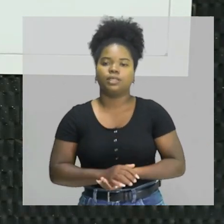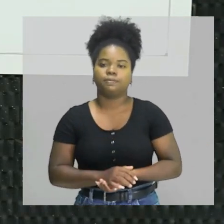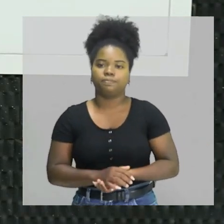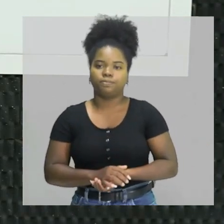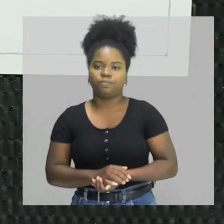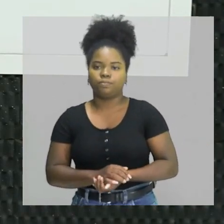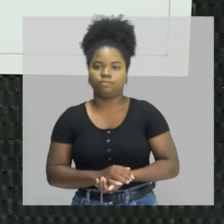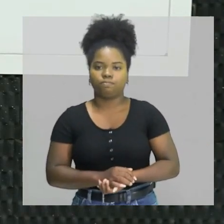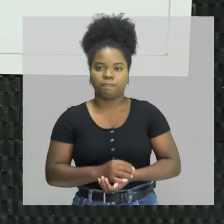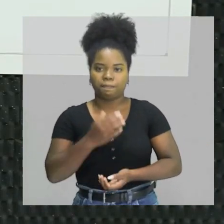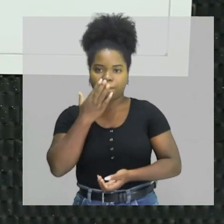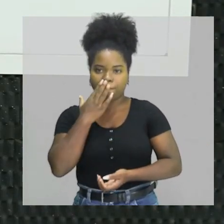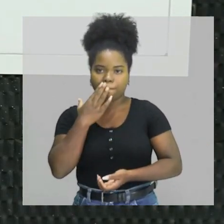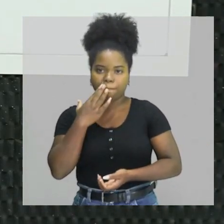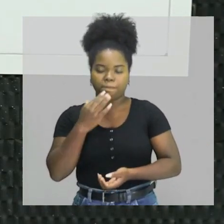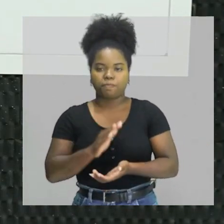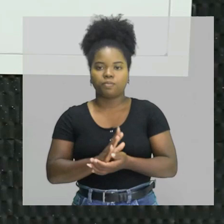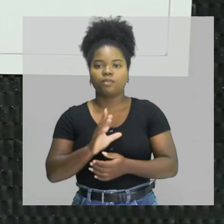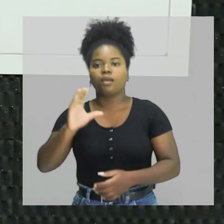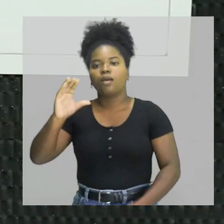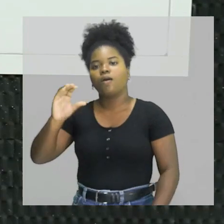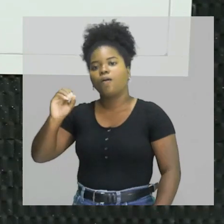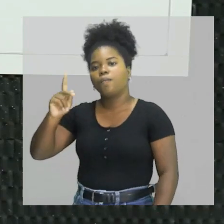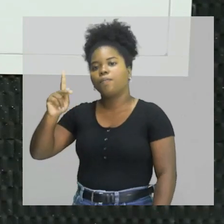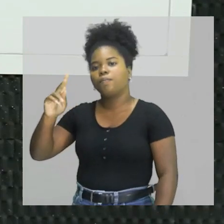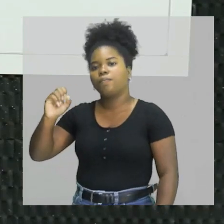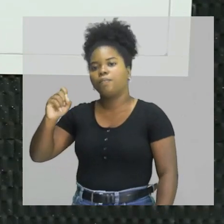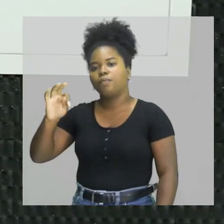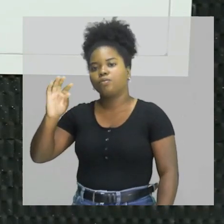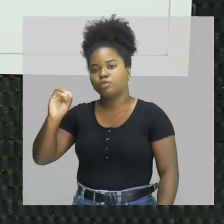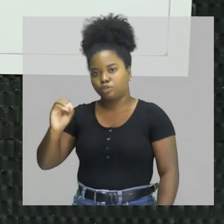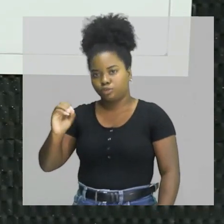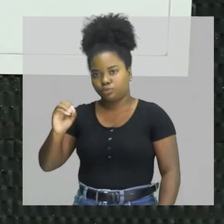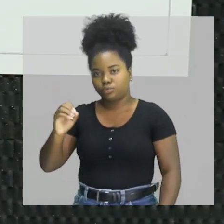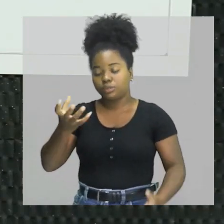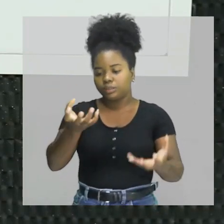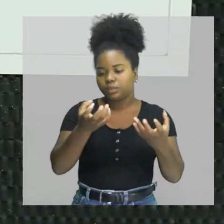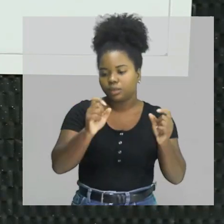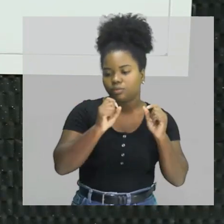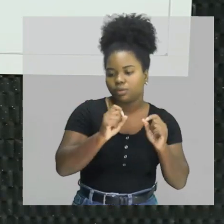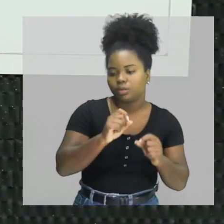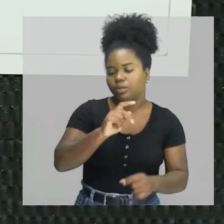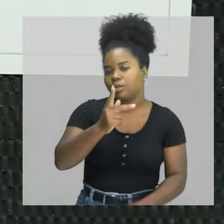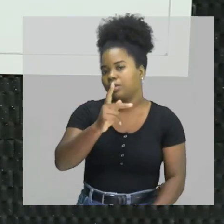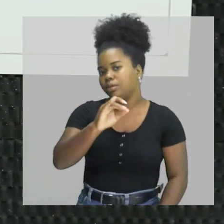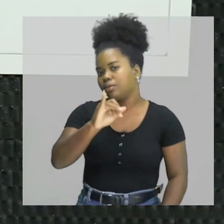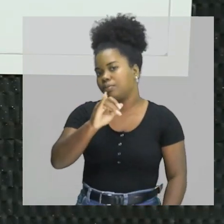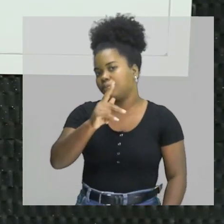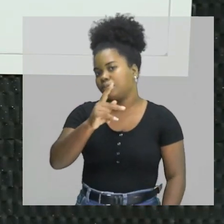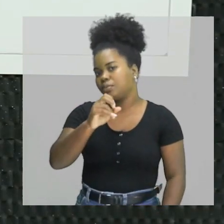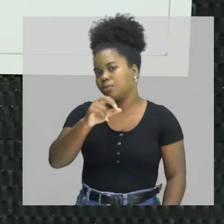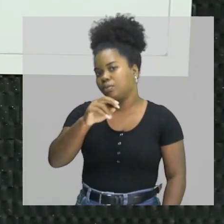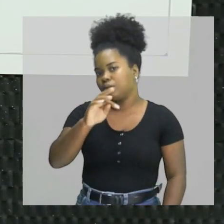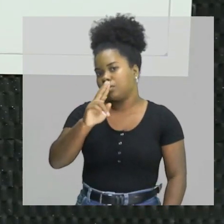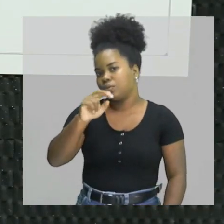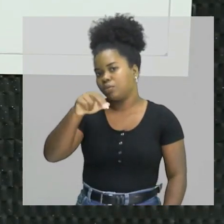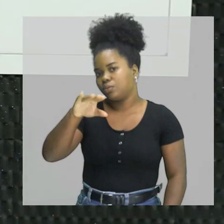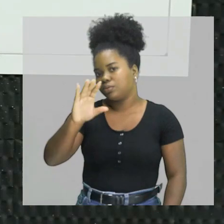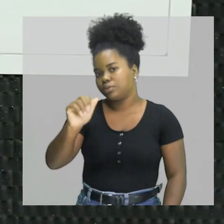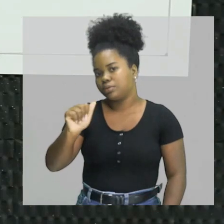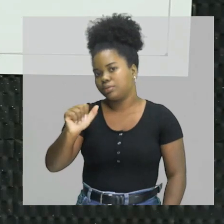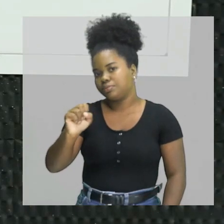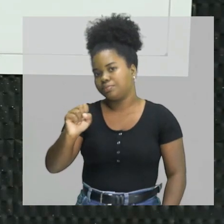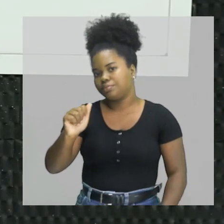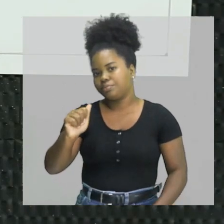cateto oposto, né? E eu quero hipotenusa. Ó. Não precisa nem isso aqui. Cateto oposto